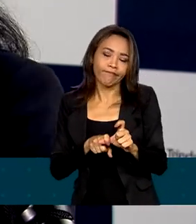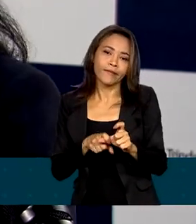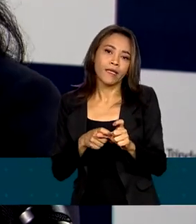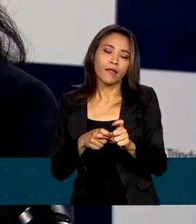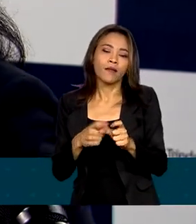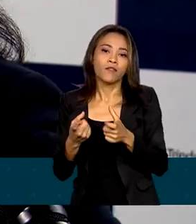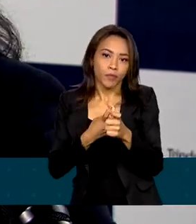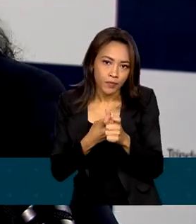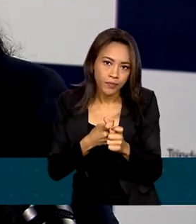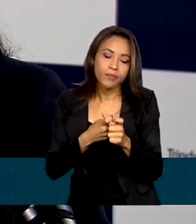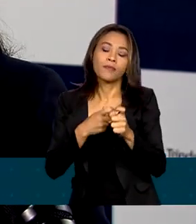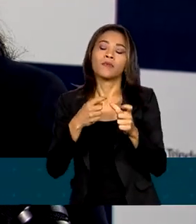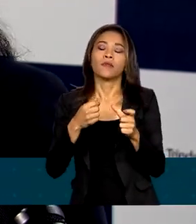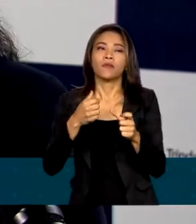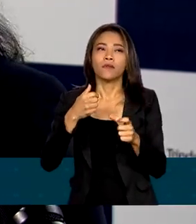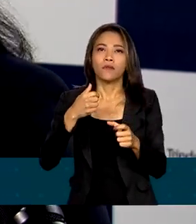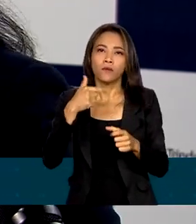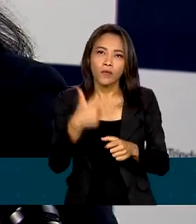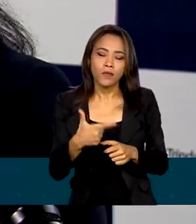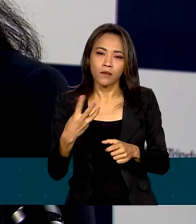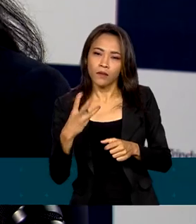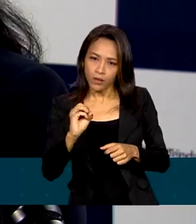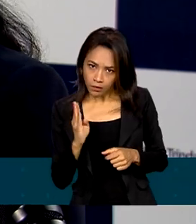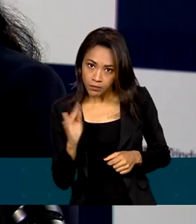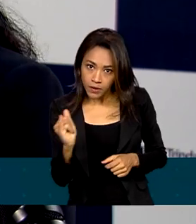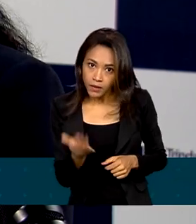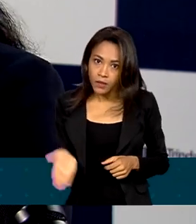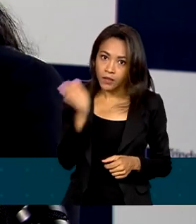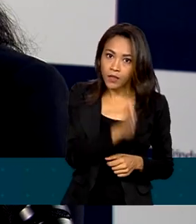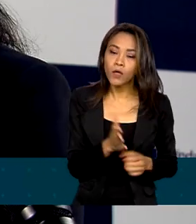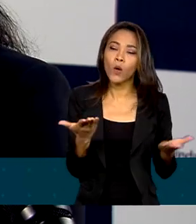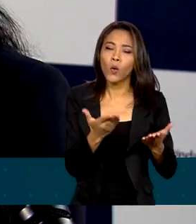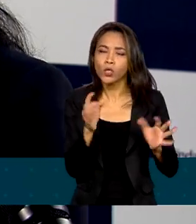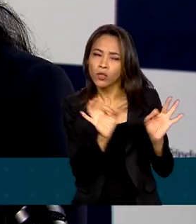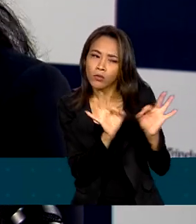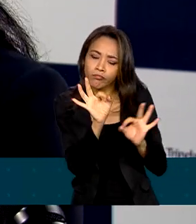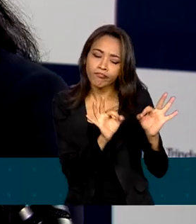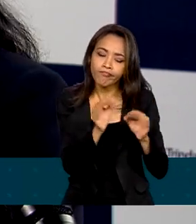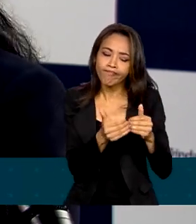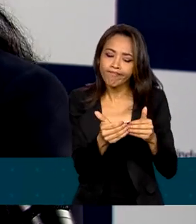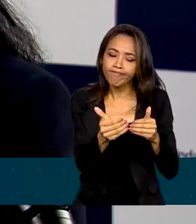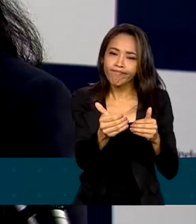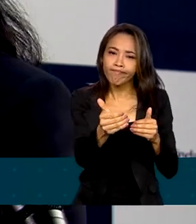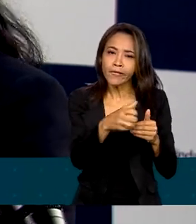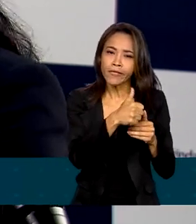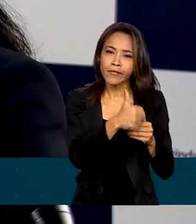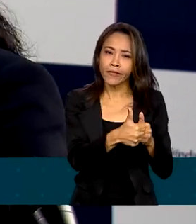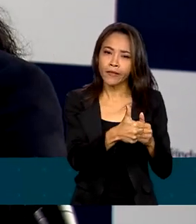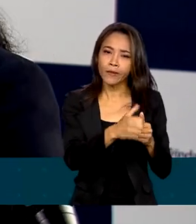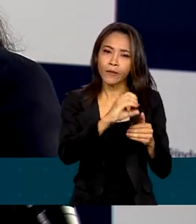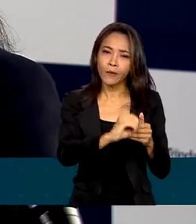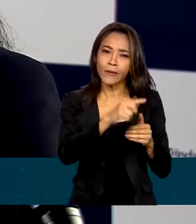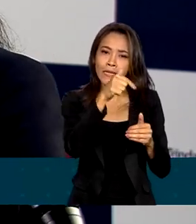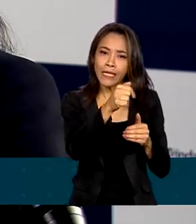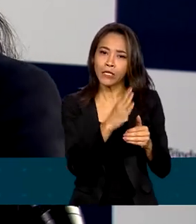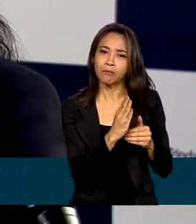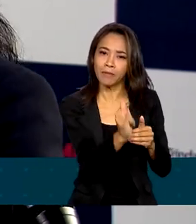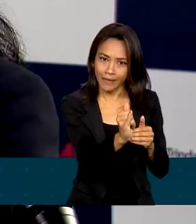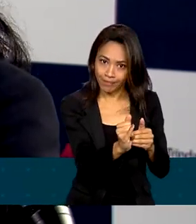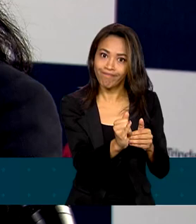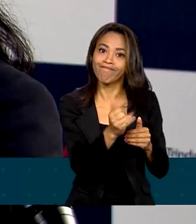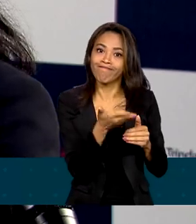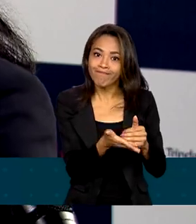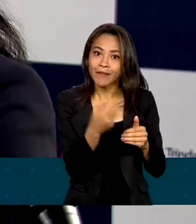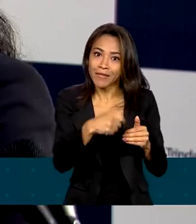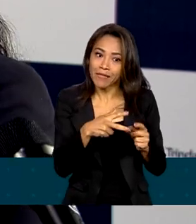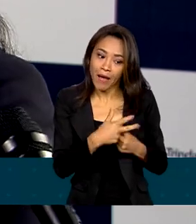vou arredondar, de 230 bi, e hoje nós temos uma projeção de 107 bi, por mais que tenhamos aí que fazer